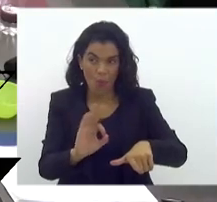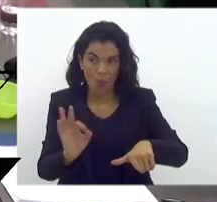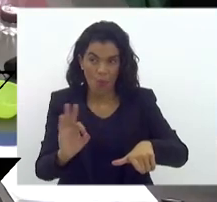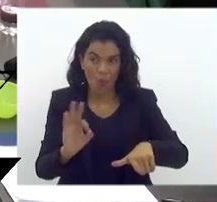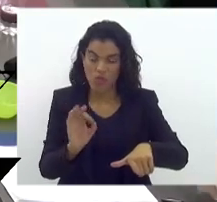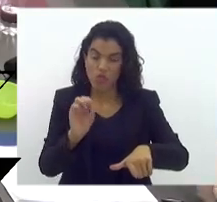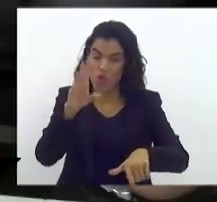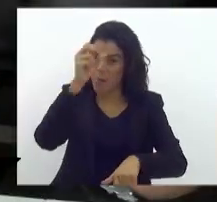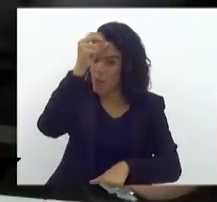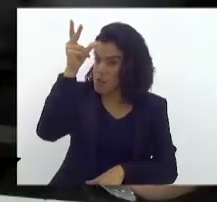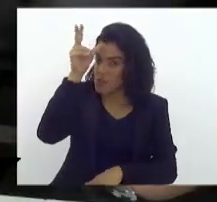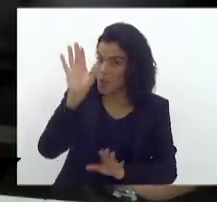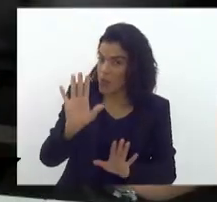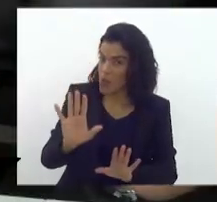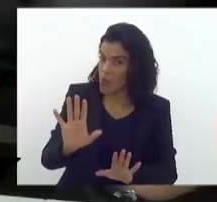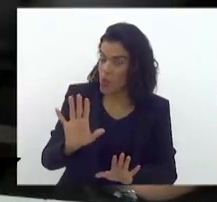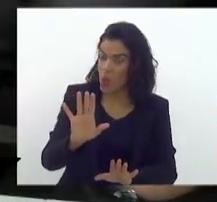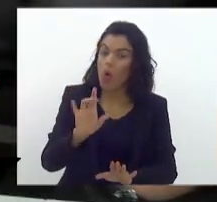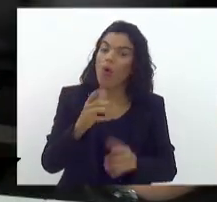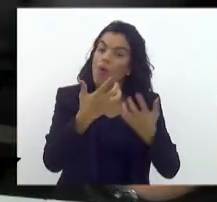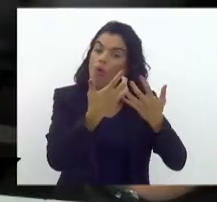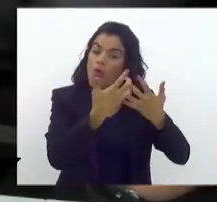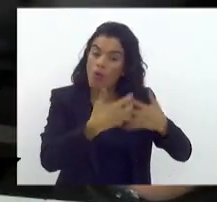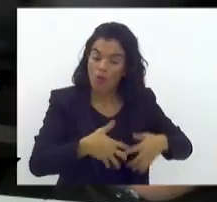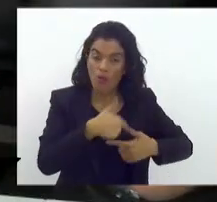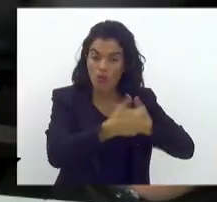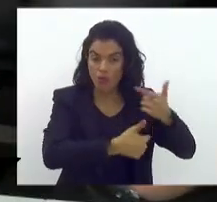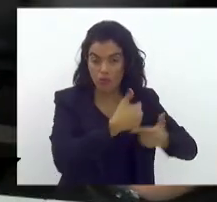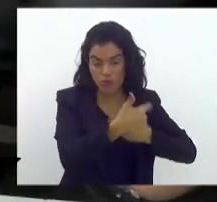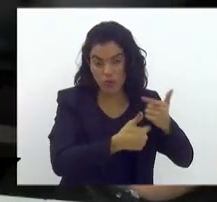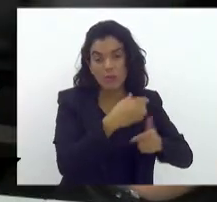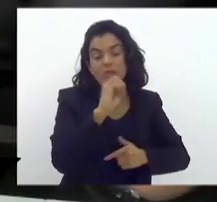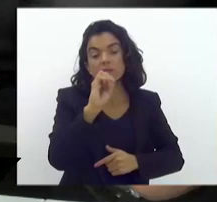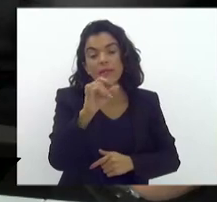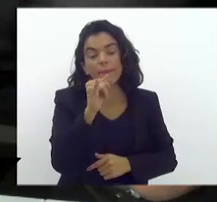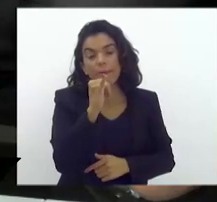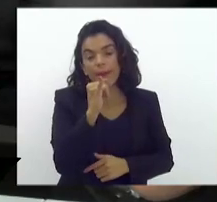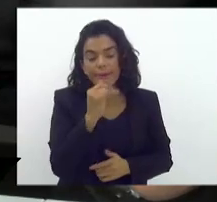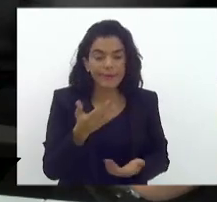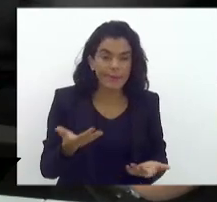só o município. O que suspende é o funcionamento, né, em caso de uma